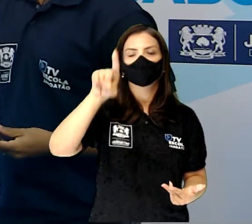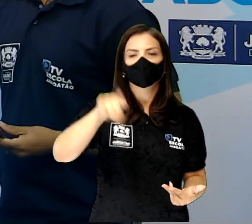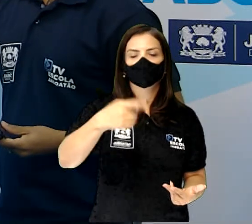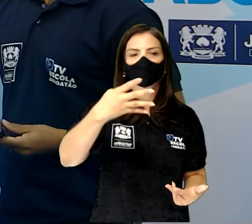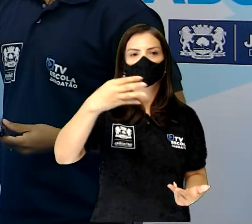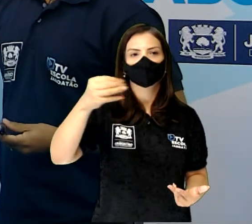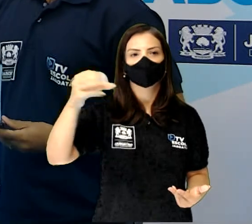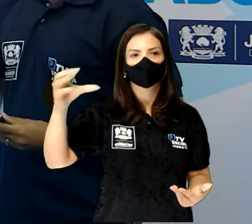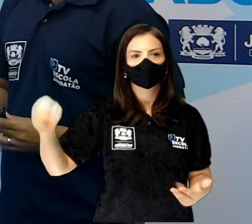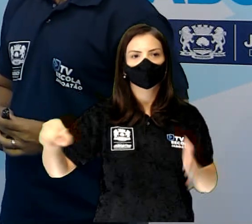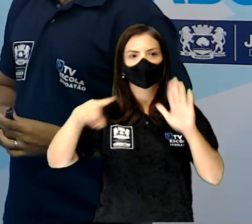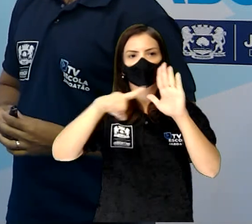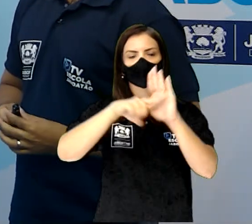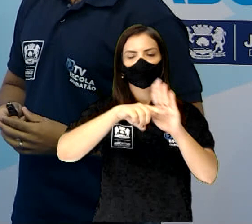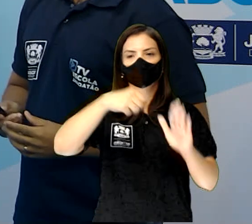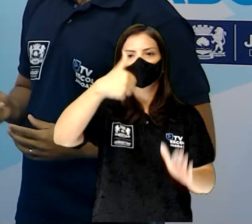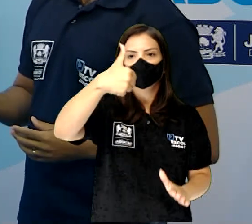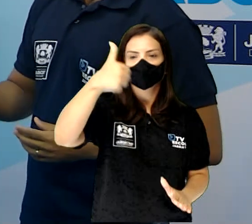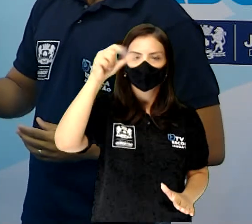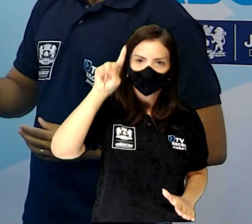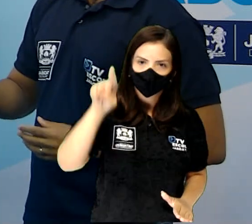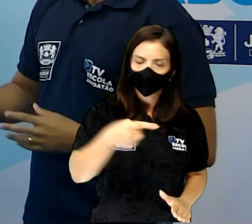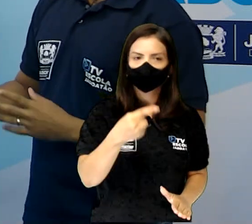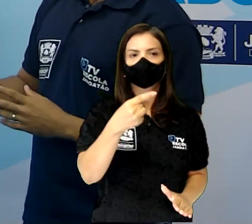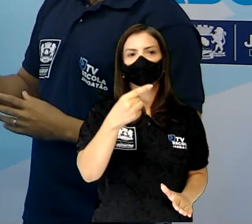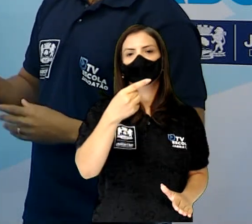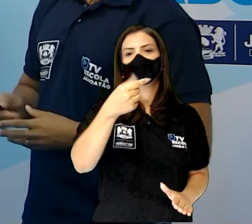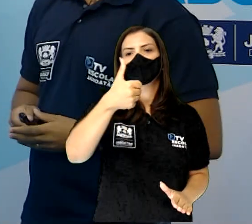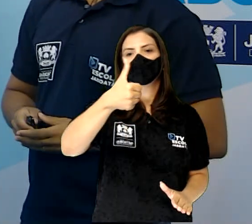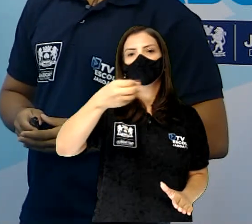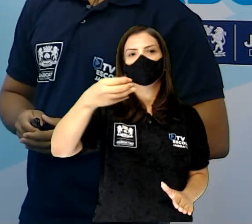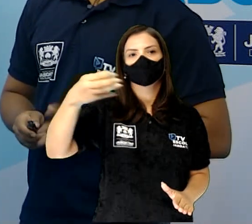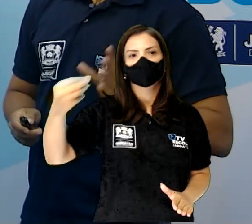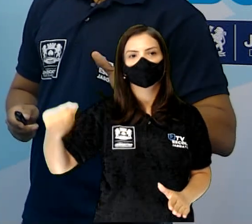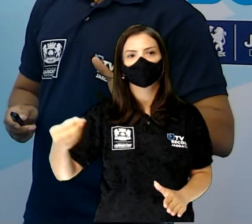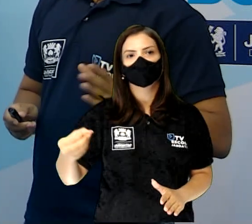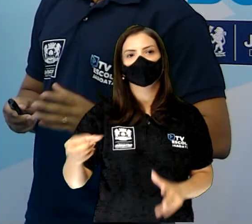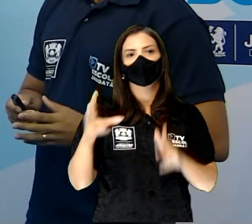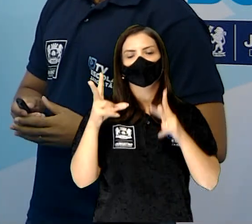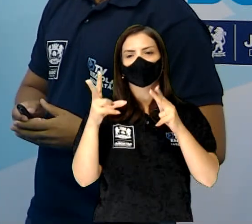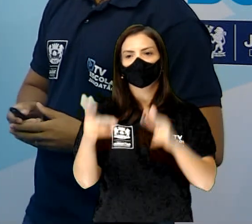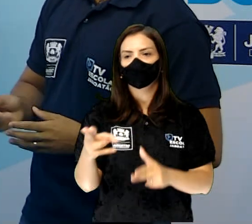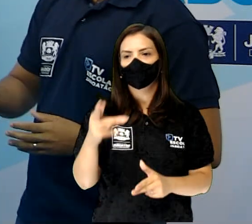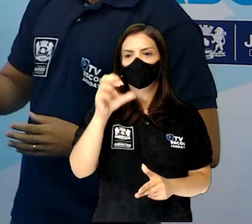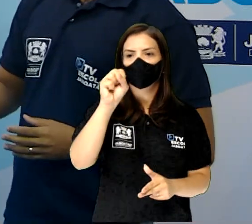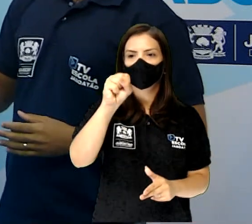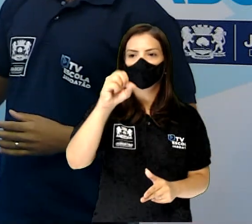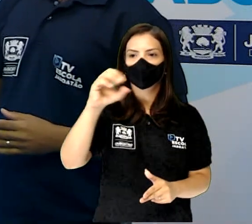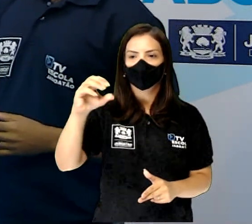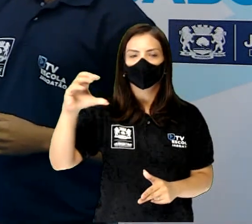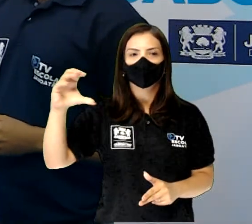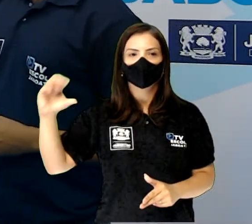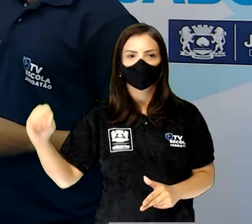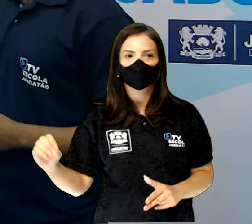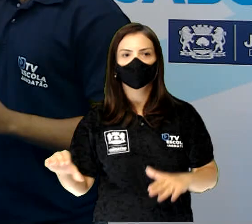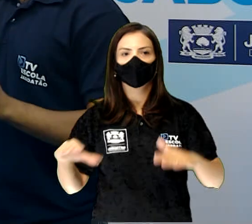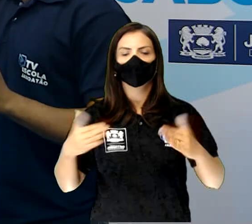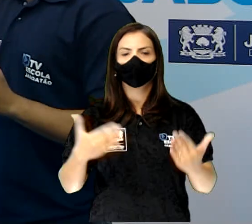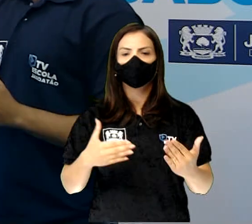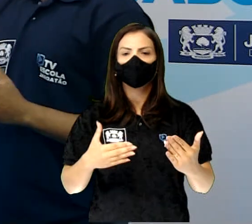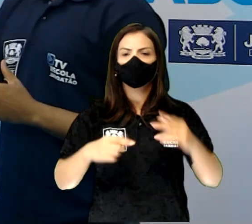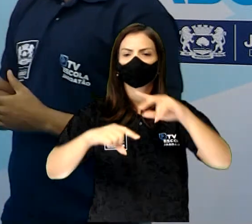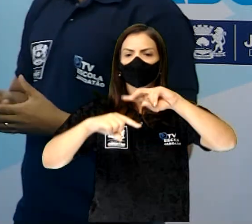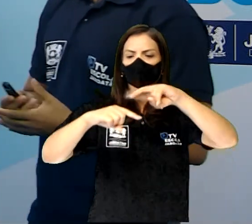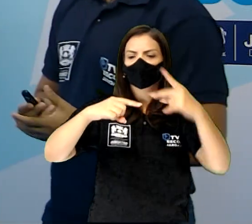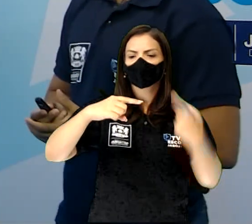mais 200. Dá o quê? 1.600, que vai ser R$800. E a última, qual fração do salário